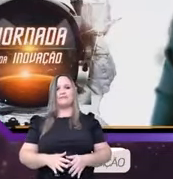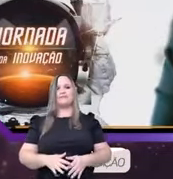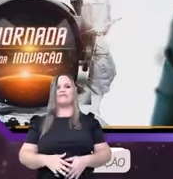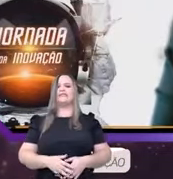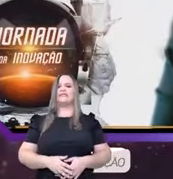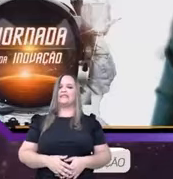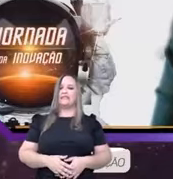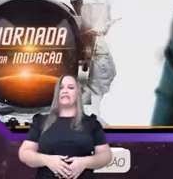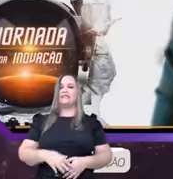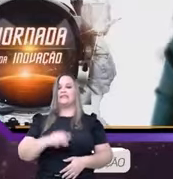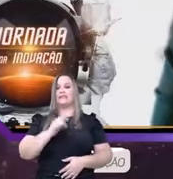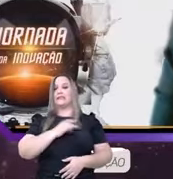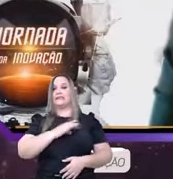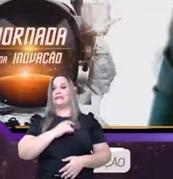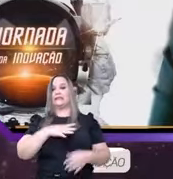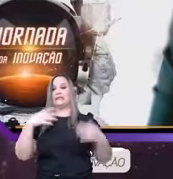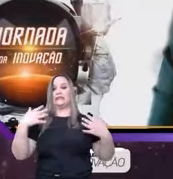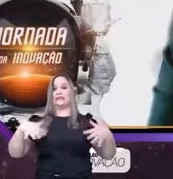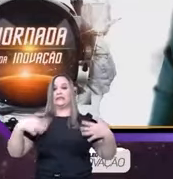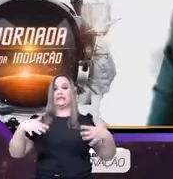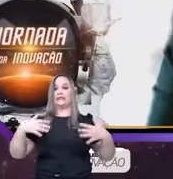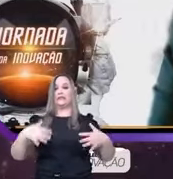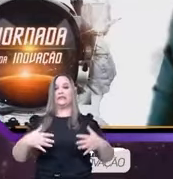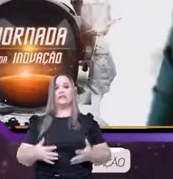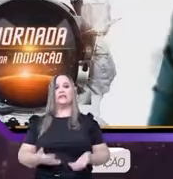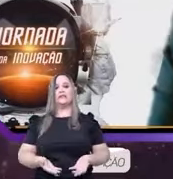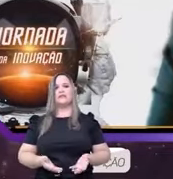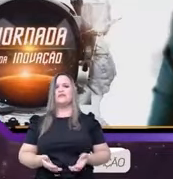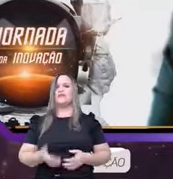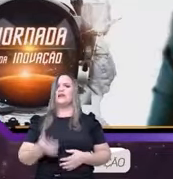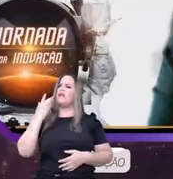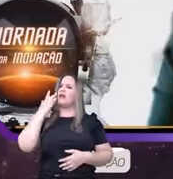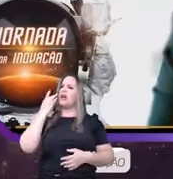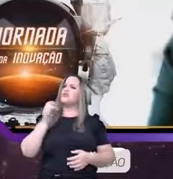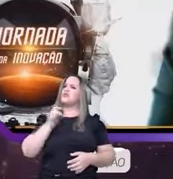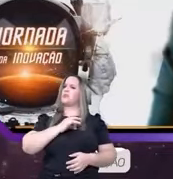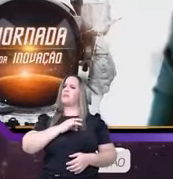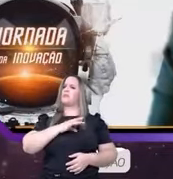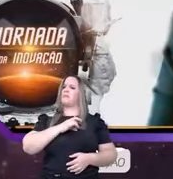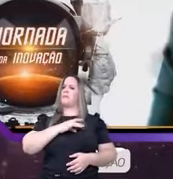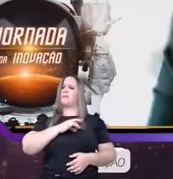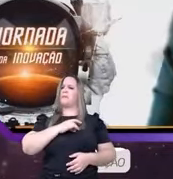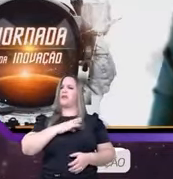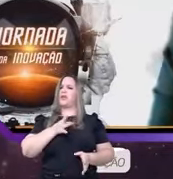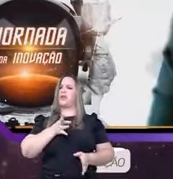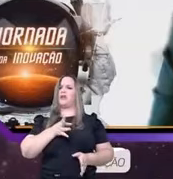Às vezes dá medo. Mas eu acho que o medo, no medo